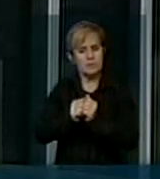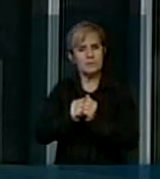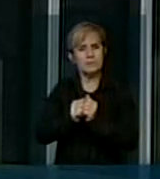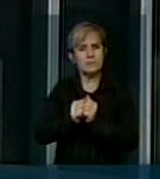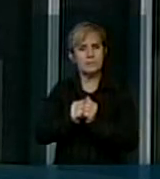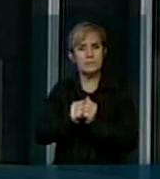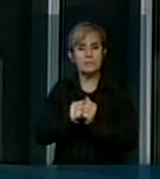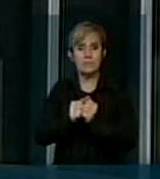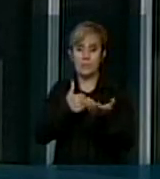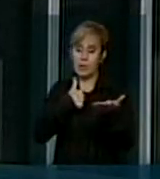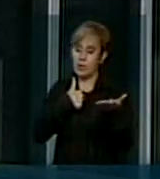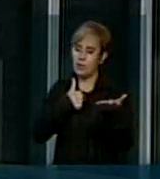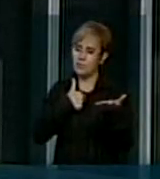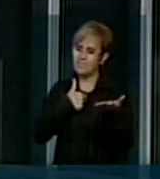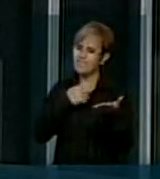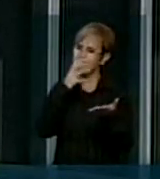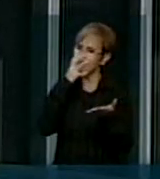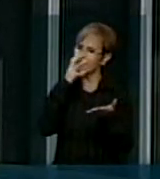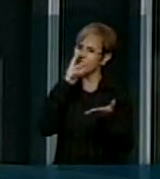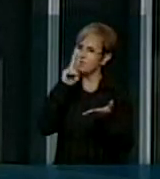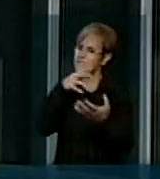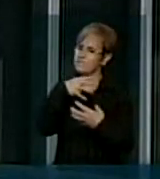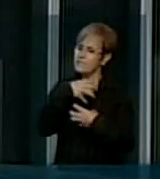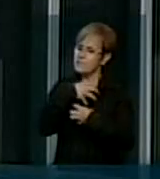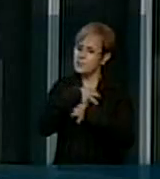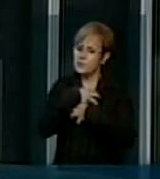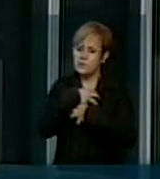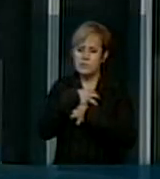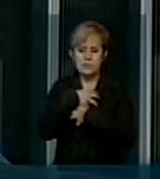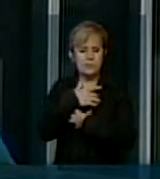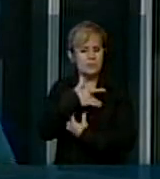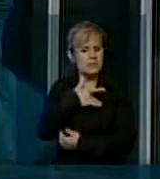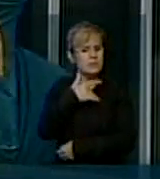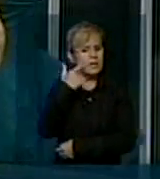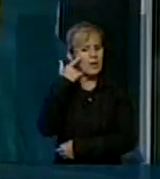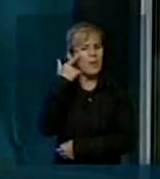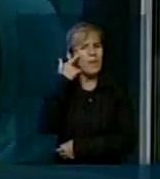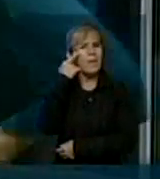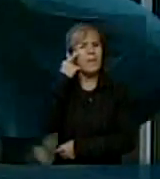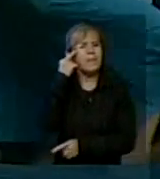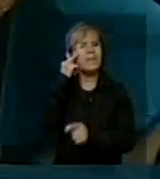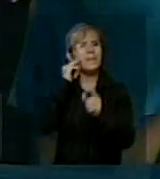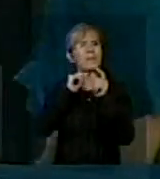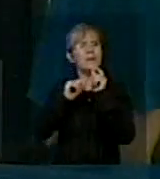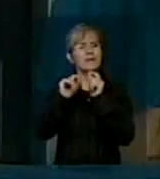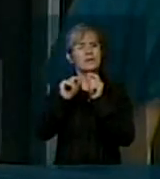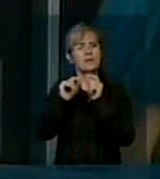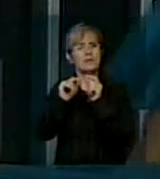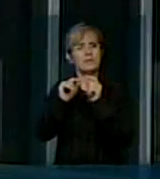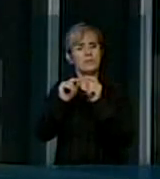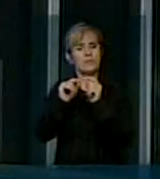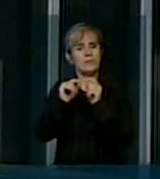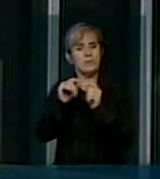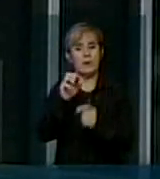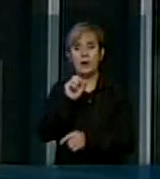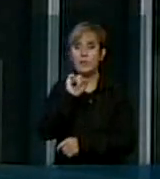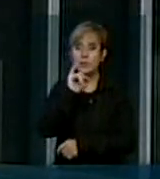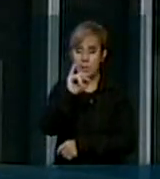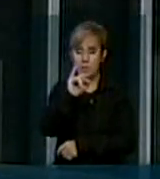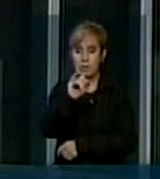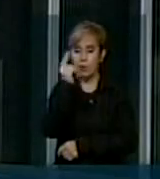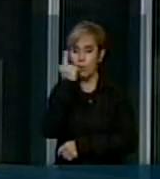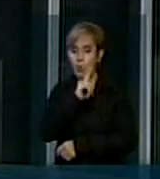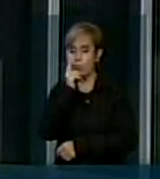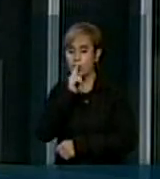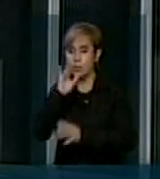Eu, naquele momento, senhor presidente, eu estava pensando, se nós tivéssemos condições